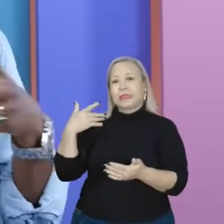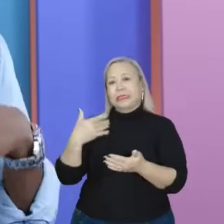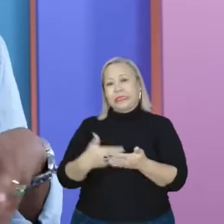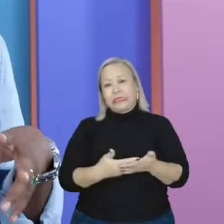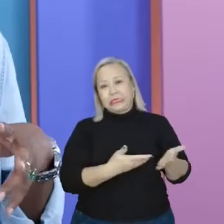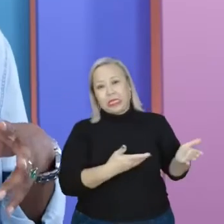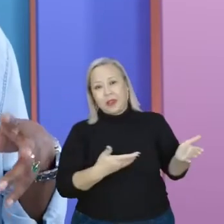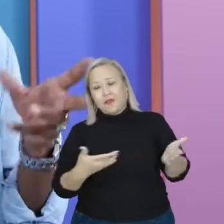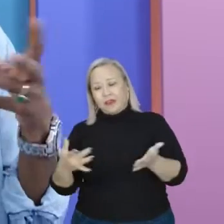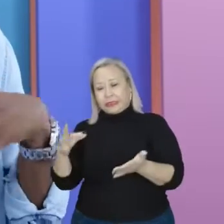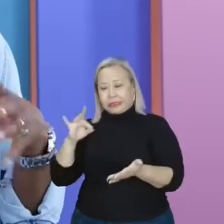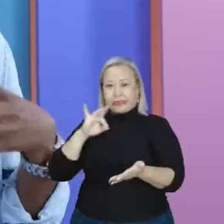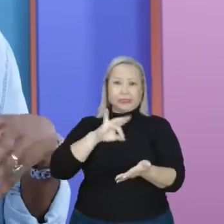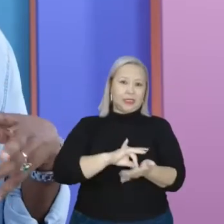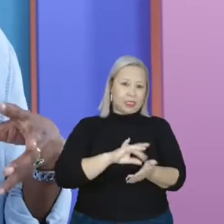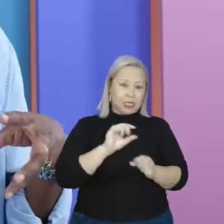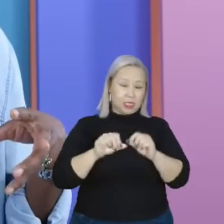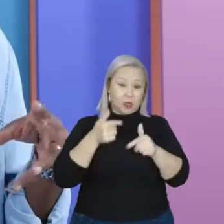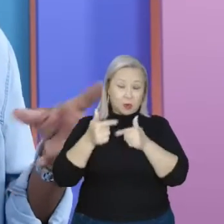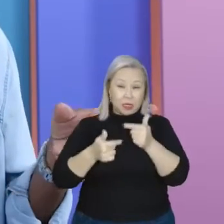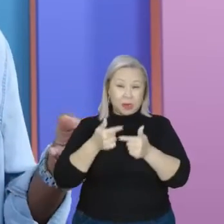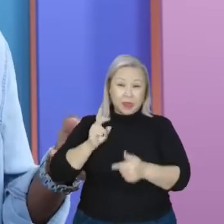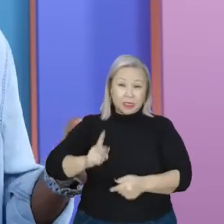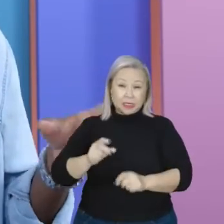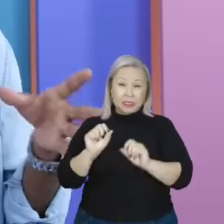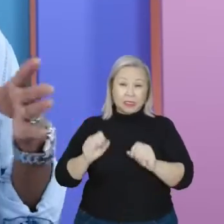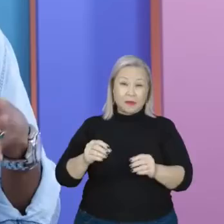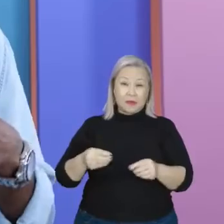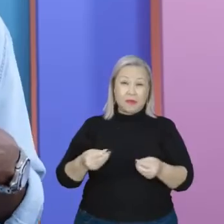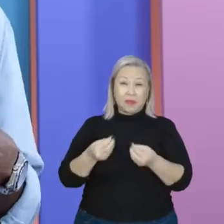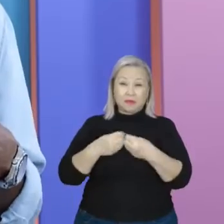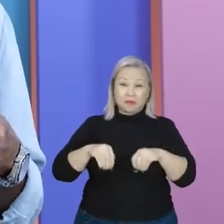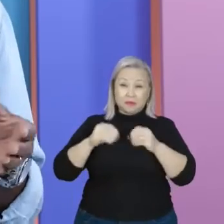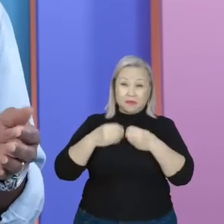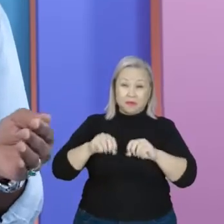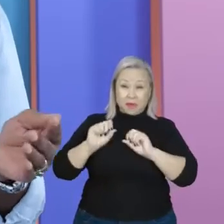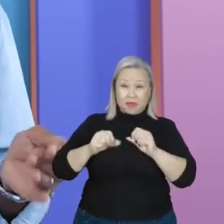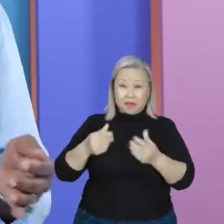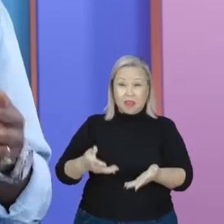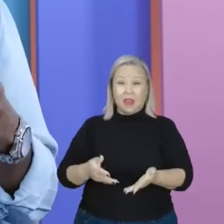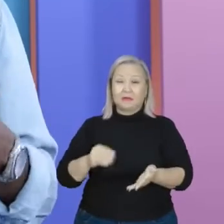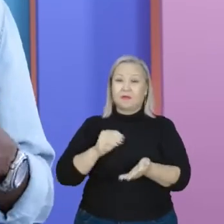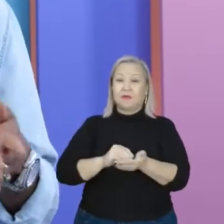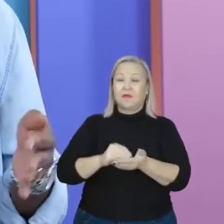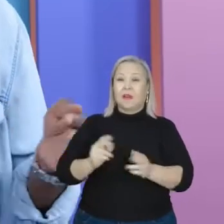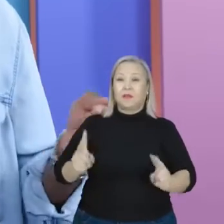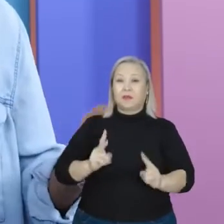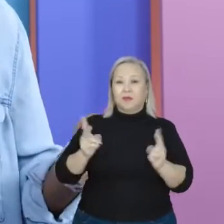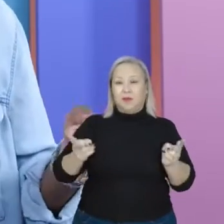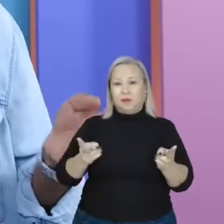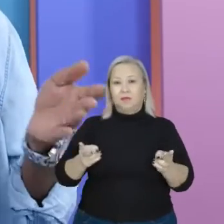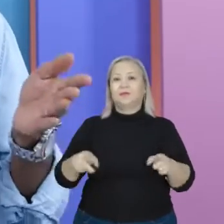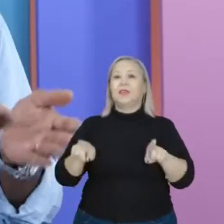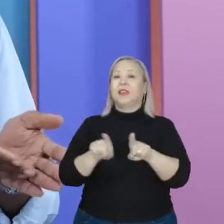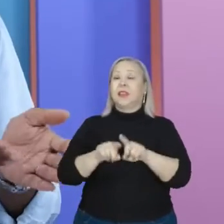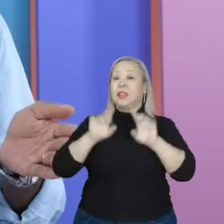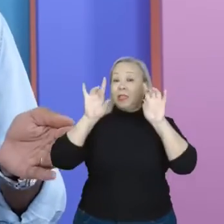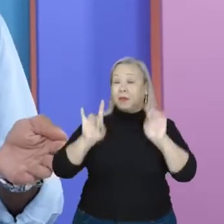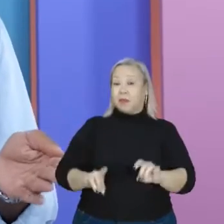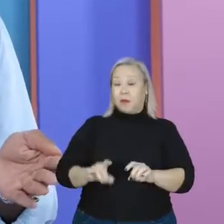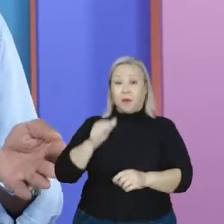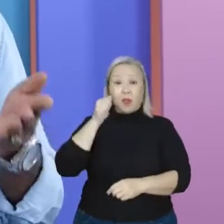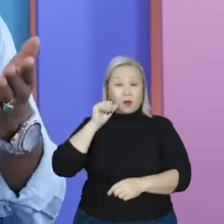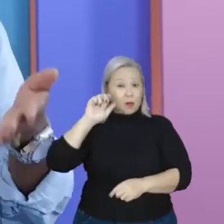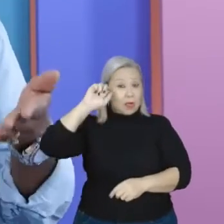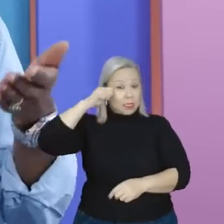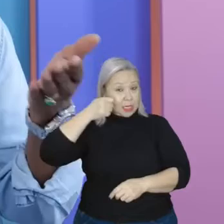dessa realidade em que o trabalho sempre foi muito desvalorizado, especialmente a mão de obra negra e de mulheres negras. Tanto